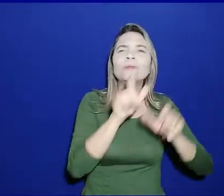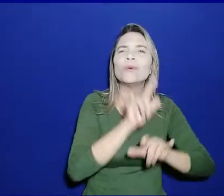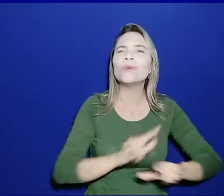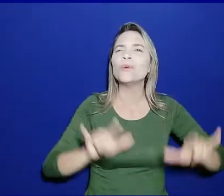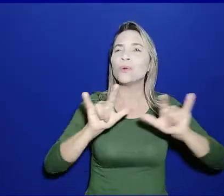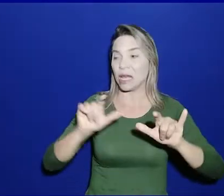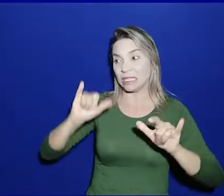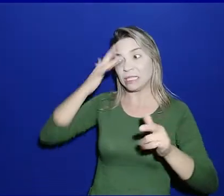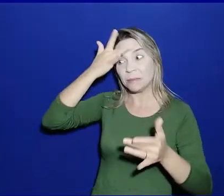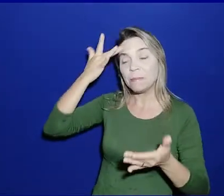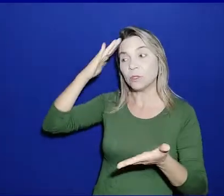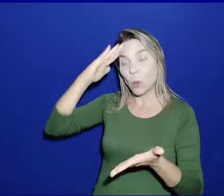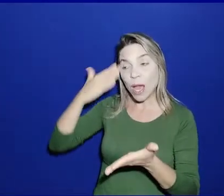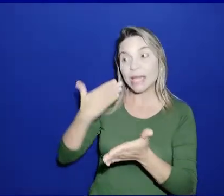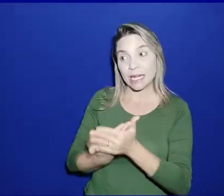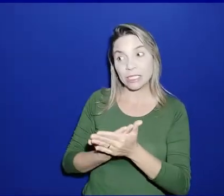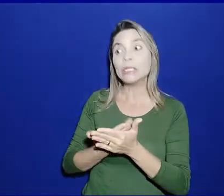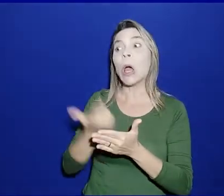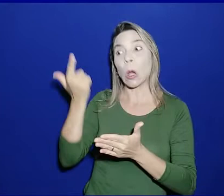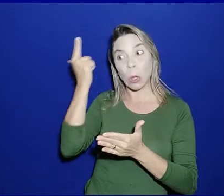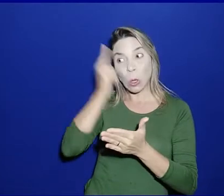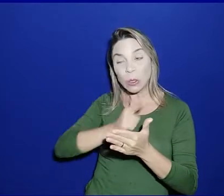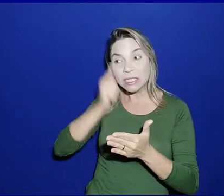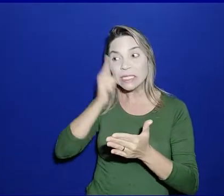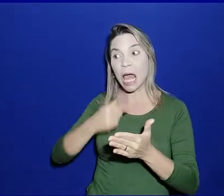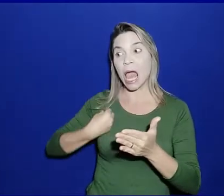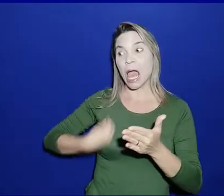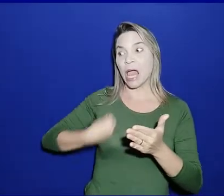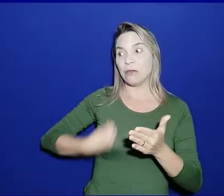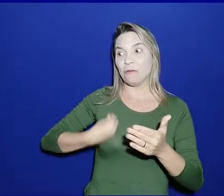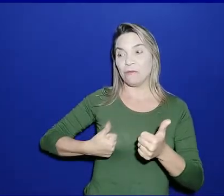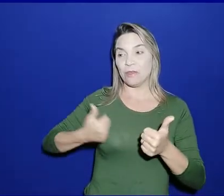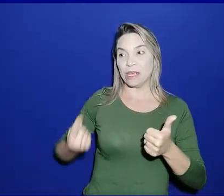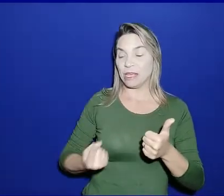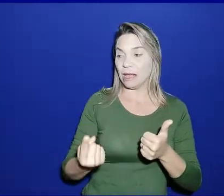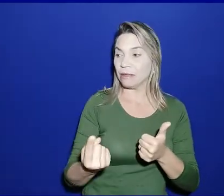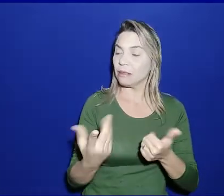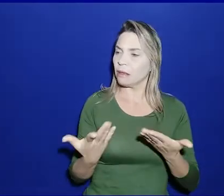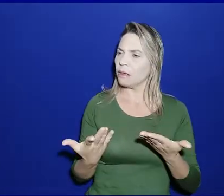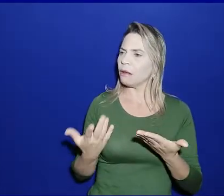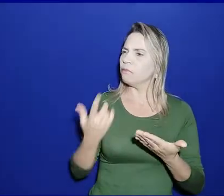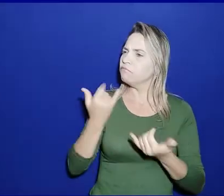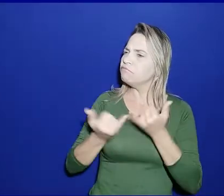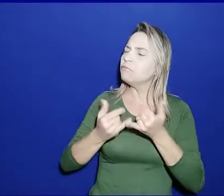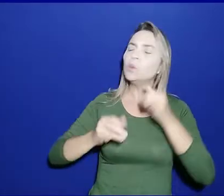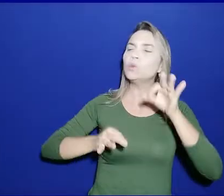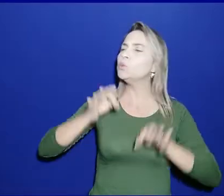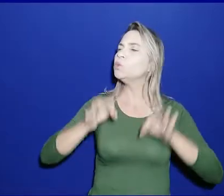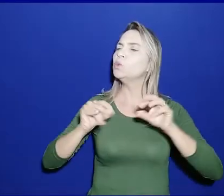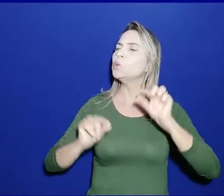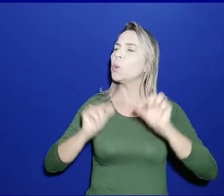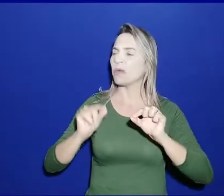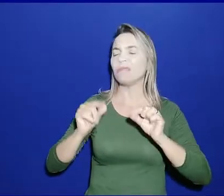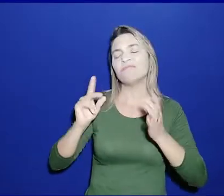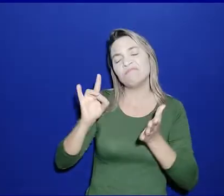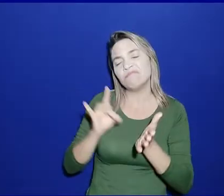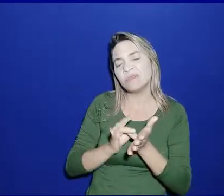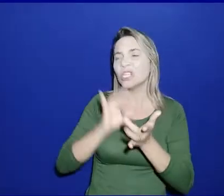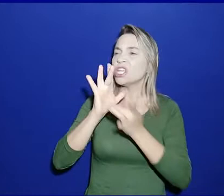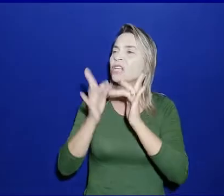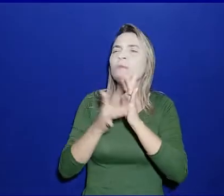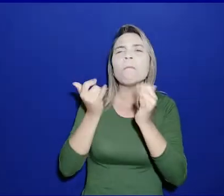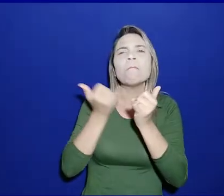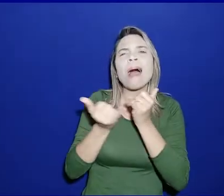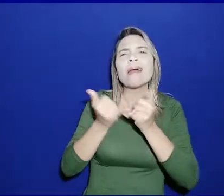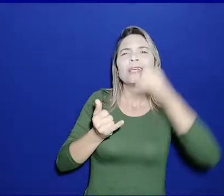já está julgado, porquanto não crê no nome do unigênito Filho de Deus. O julgamento é este, que a luz veio